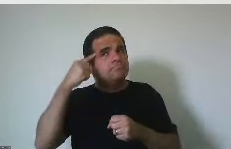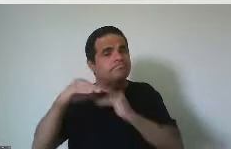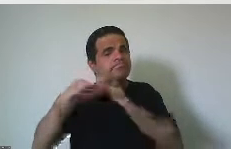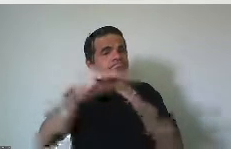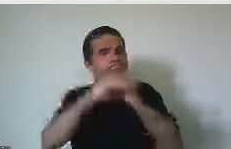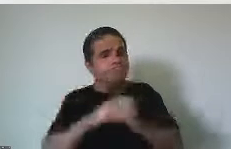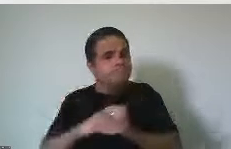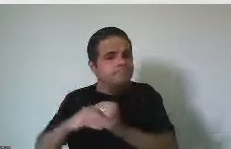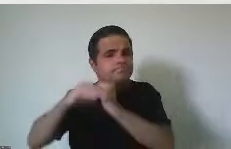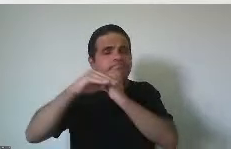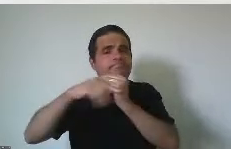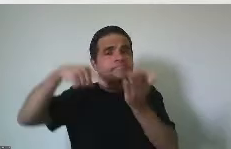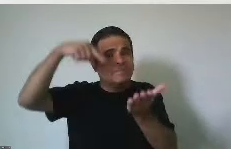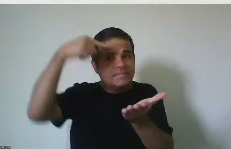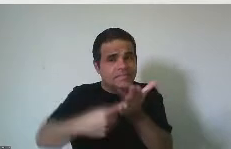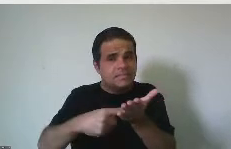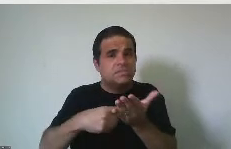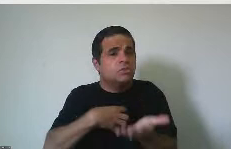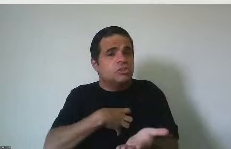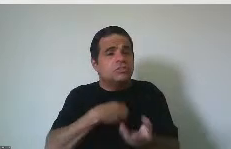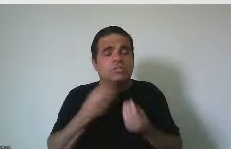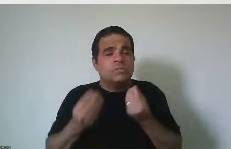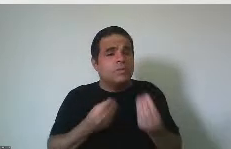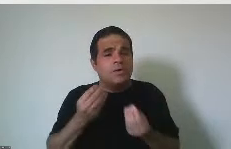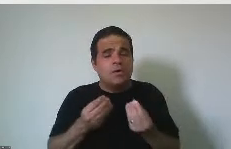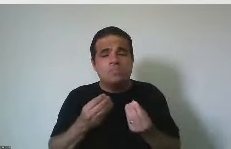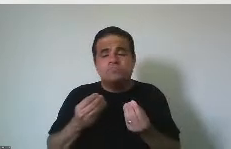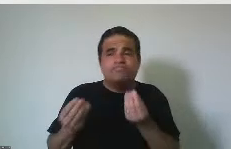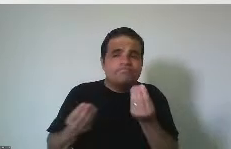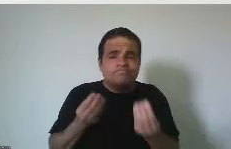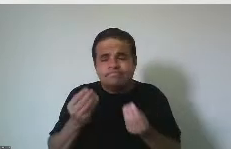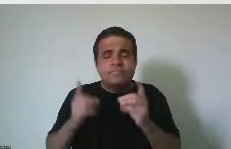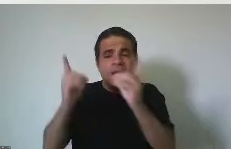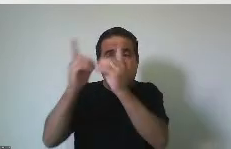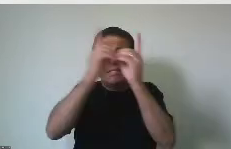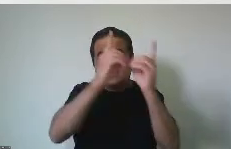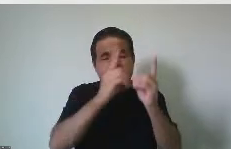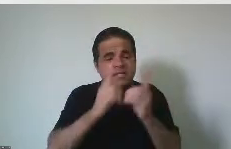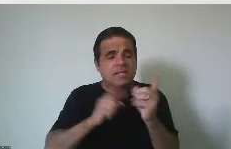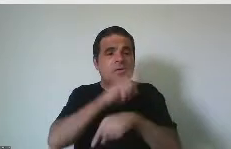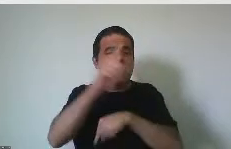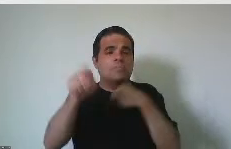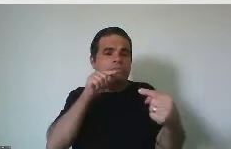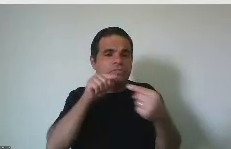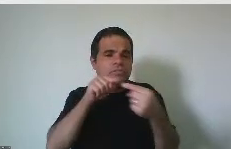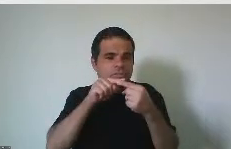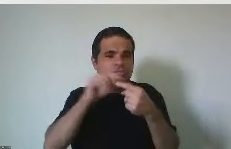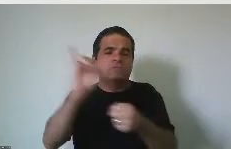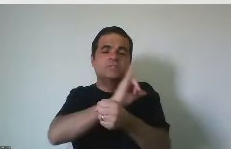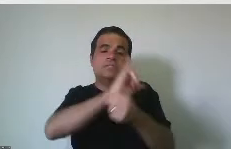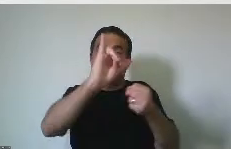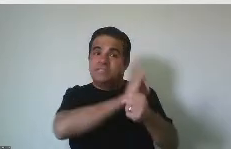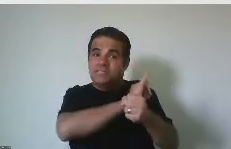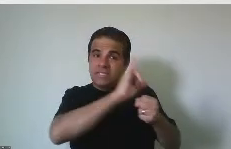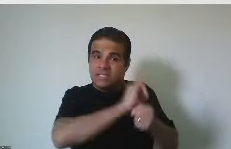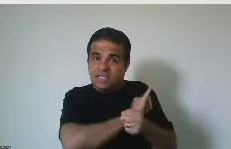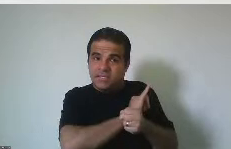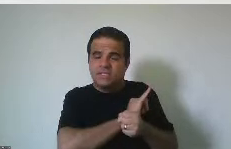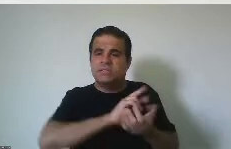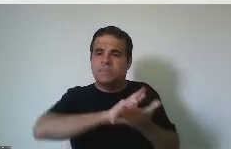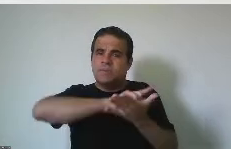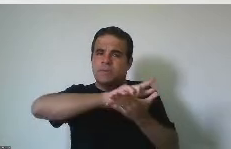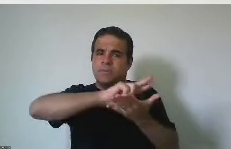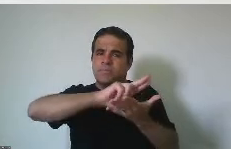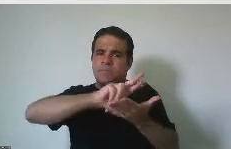governança da Inovação de forma atender os nossos objetivos estratégicos então nós temos vários veículos